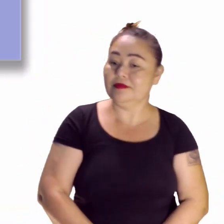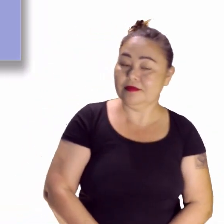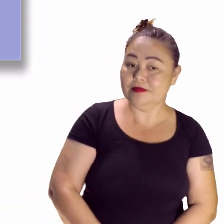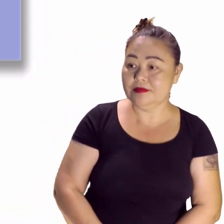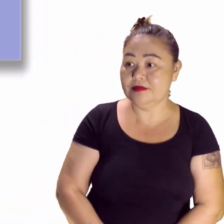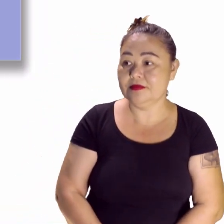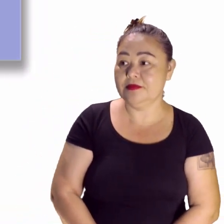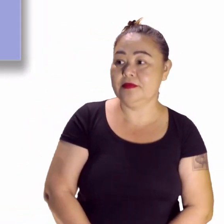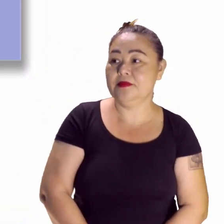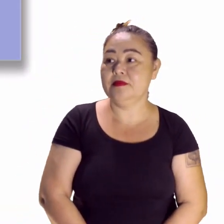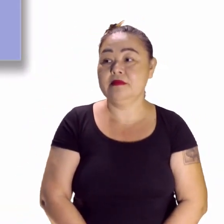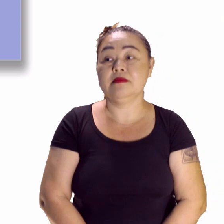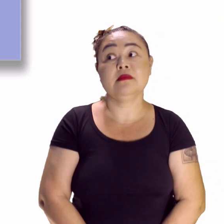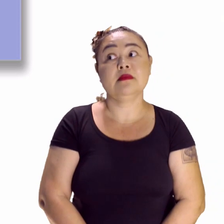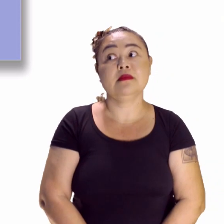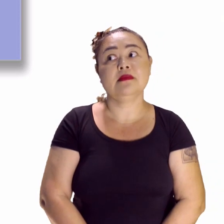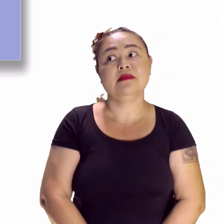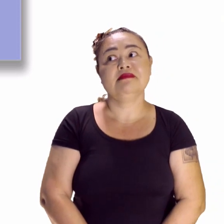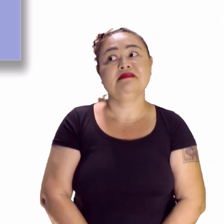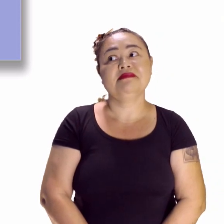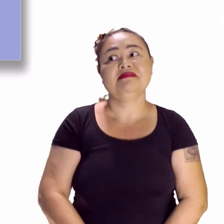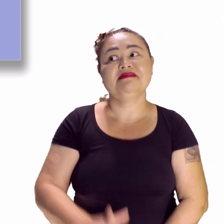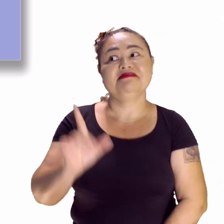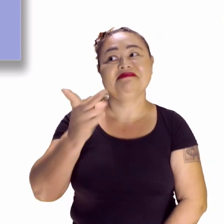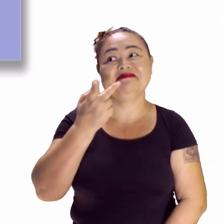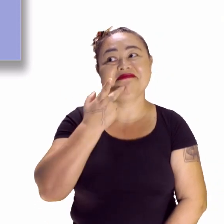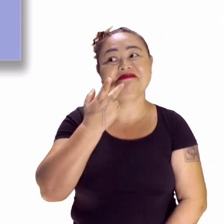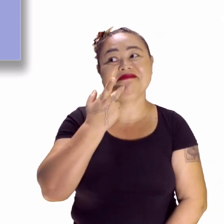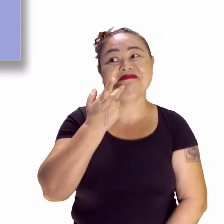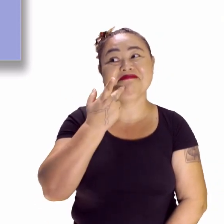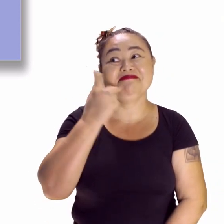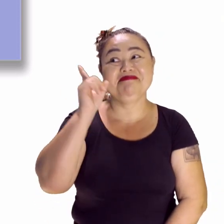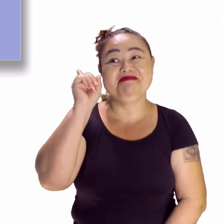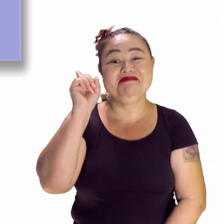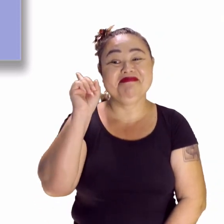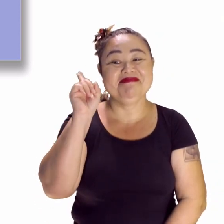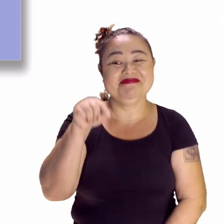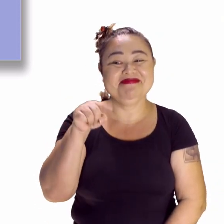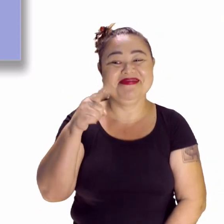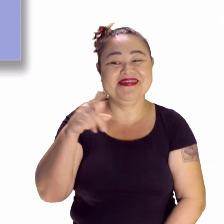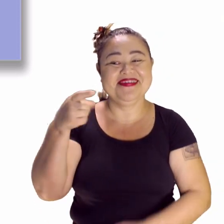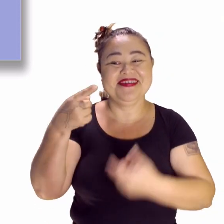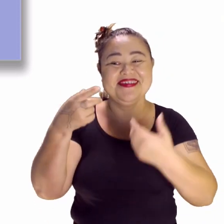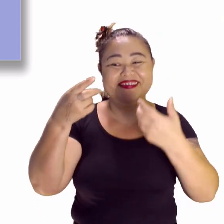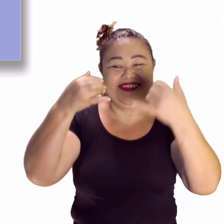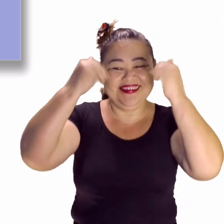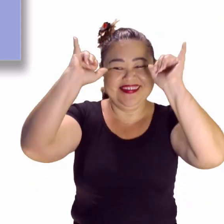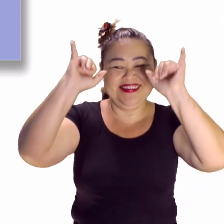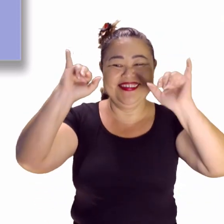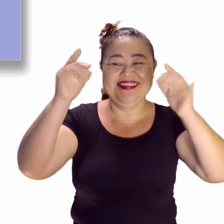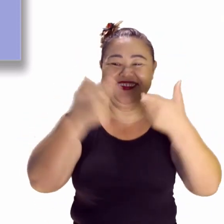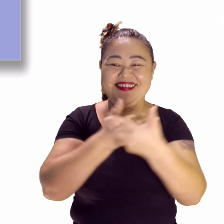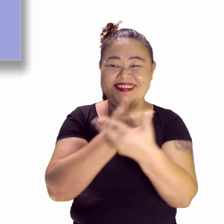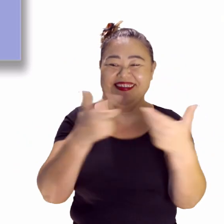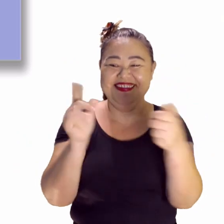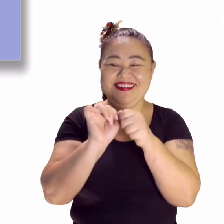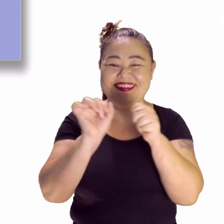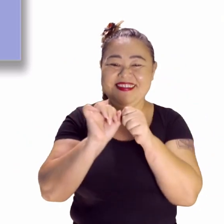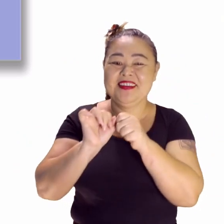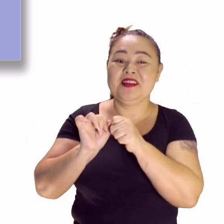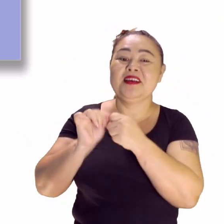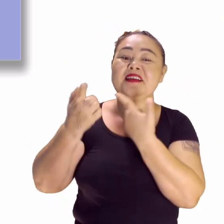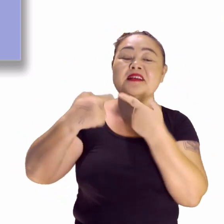agronegócio vamos falar sobre a pecuária e também a questão da